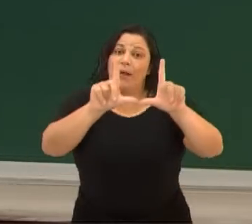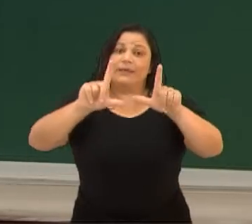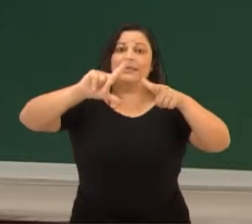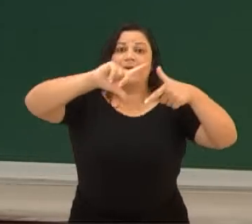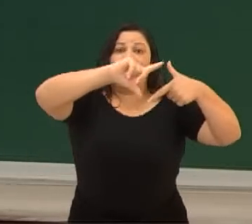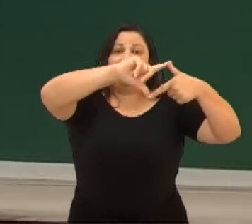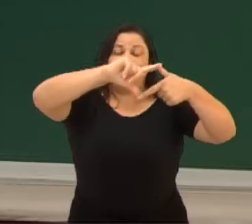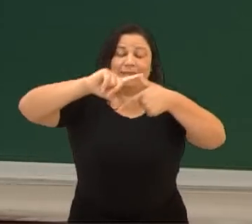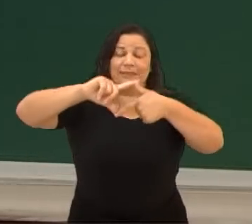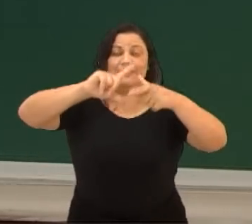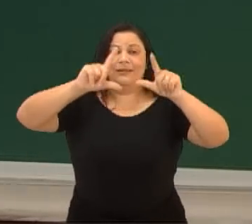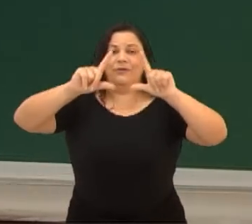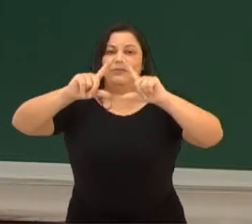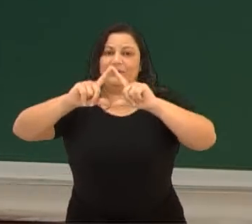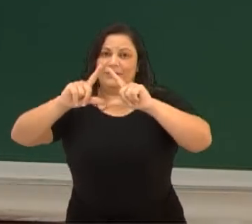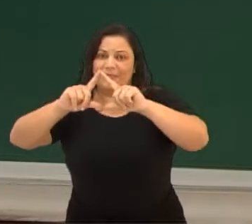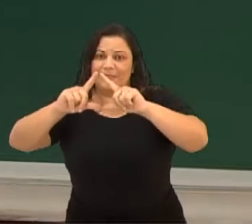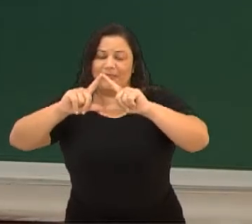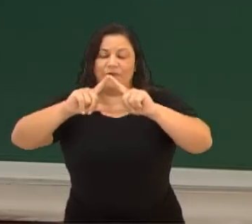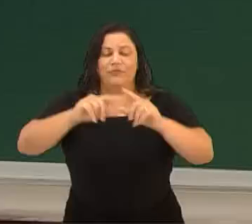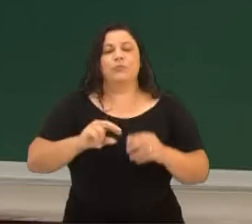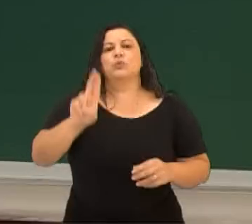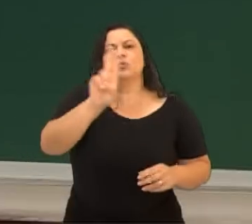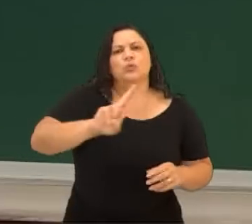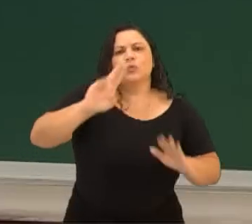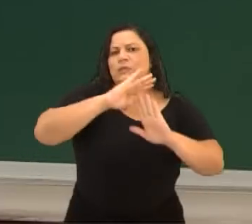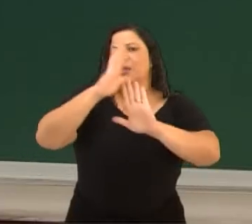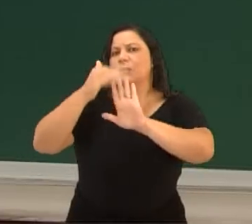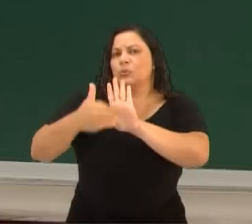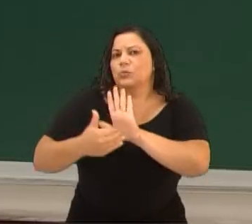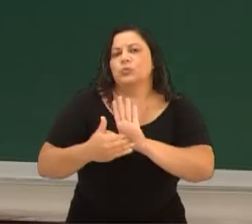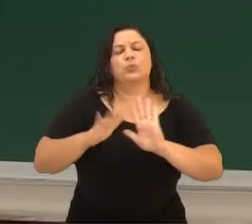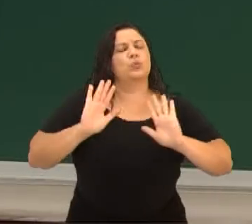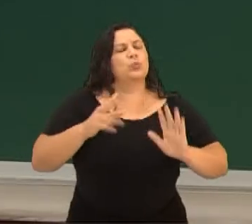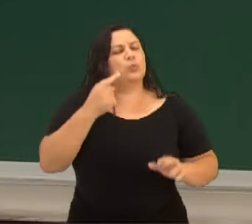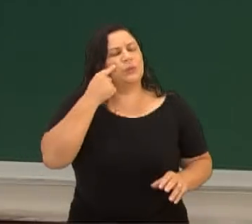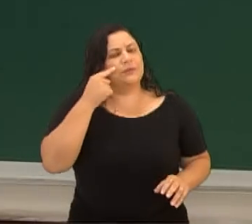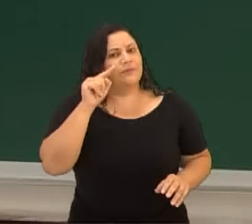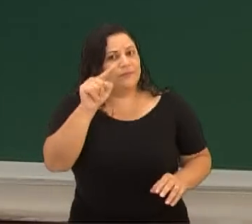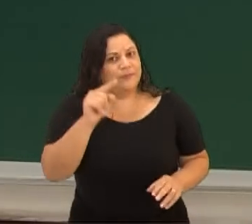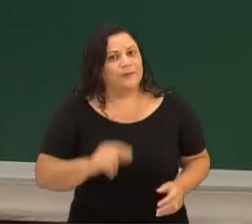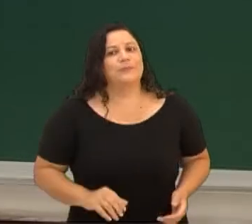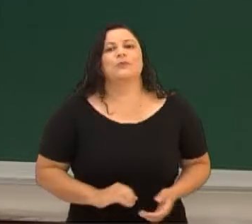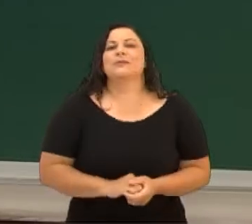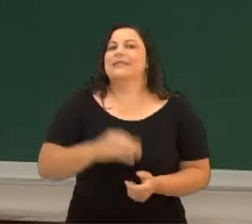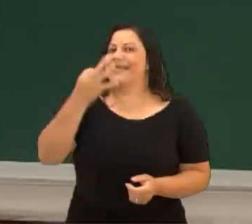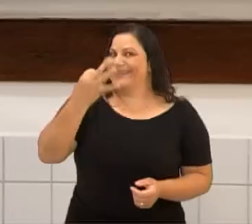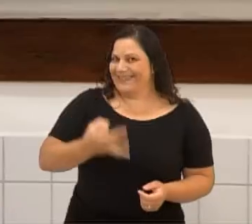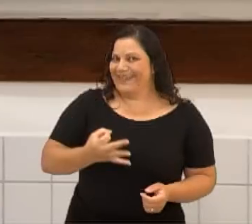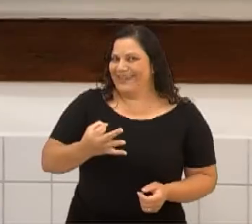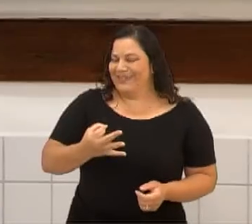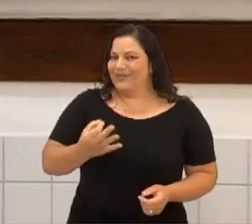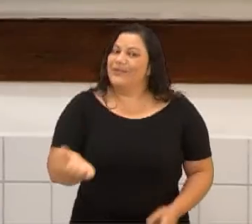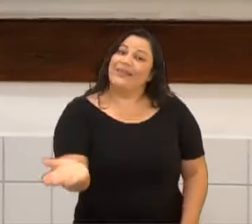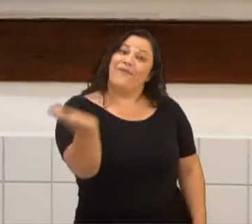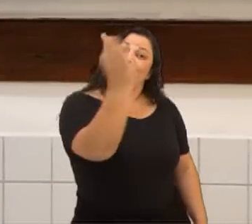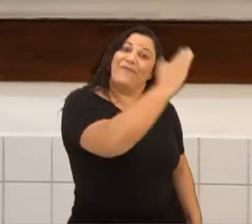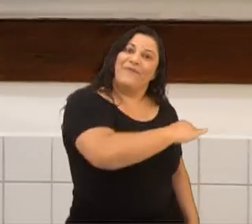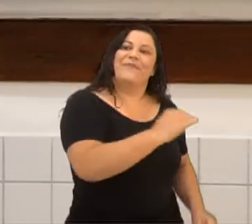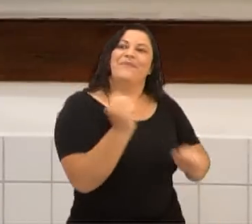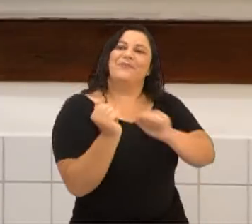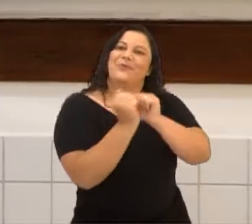utilizar tudo que nós vimos antes na aula de hoje, certinho? Então, vamos com a